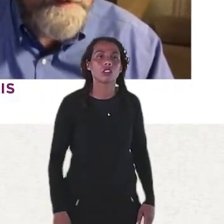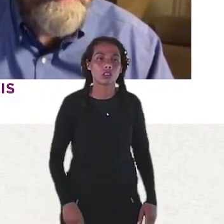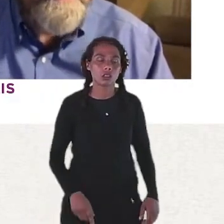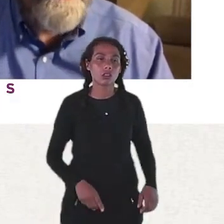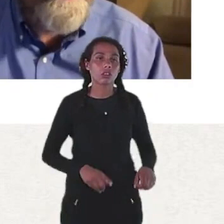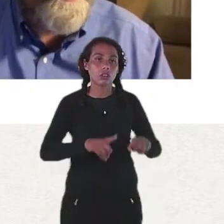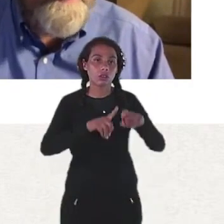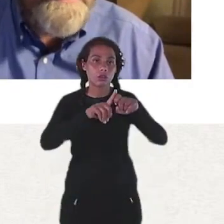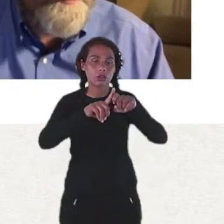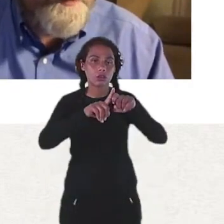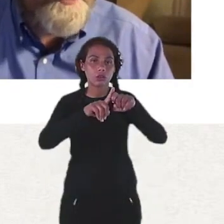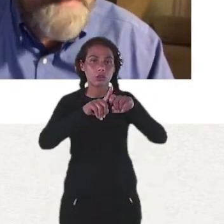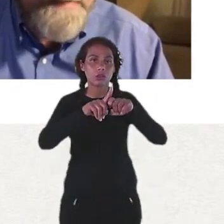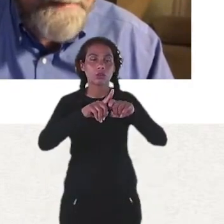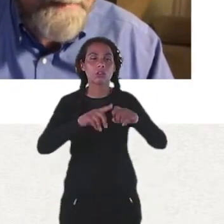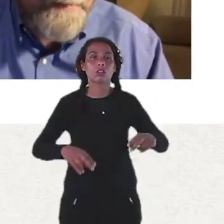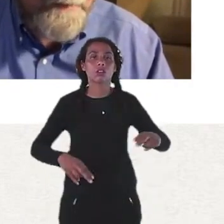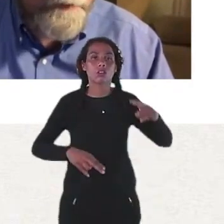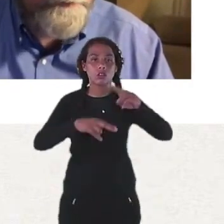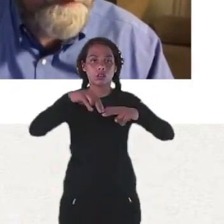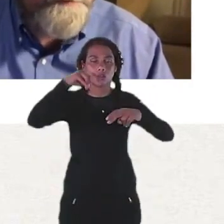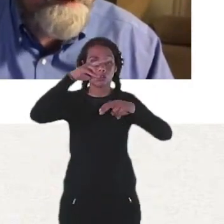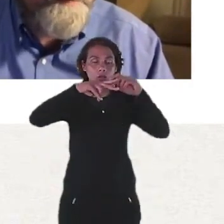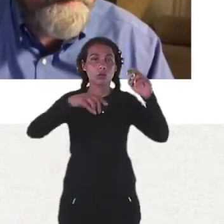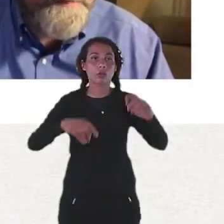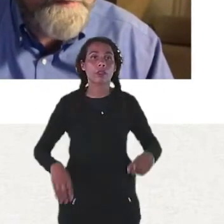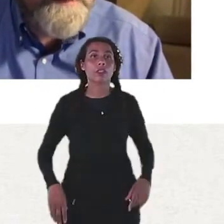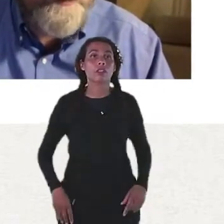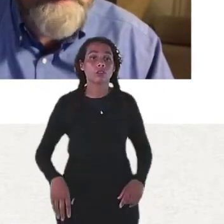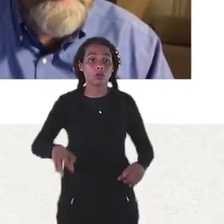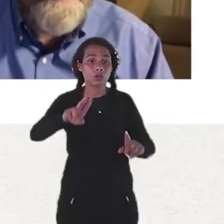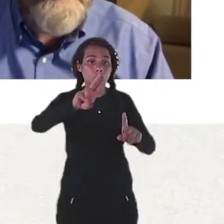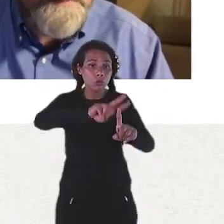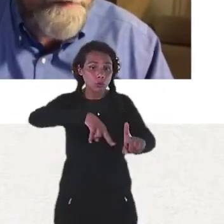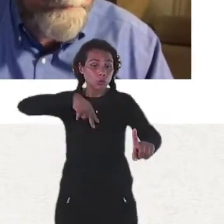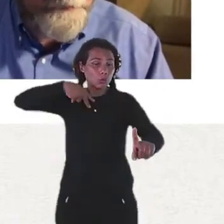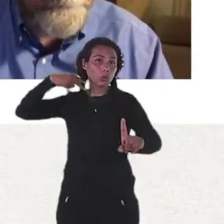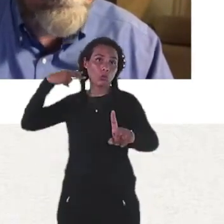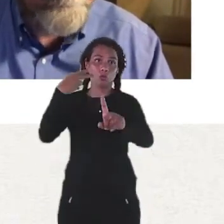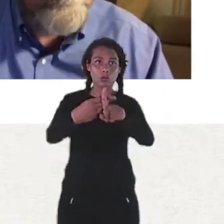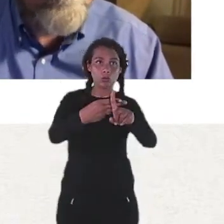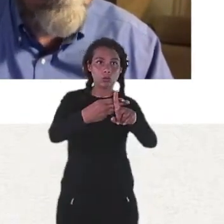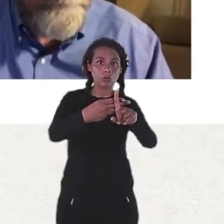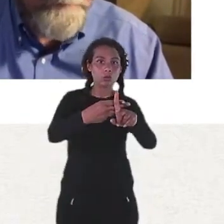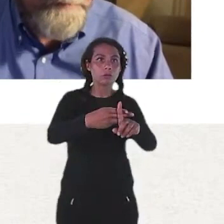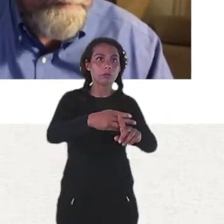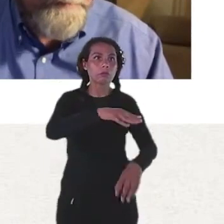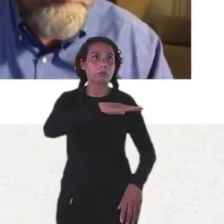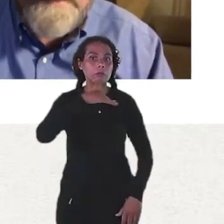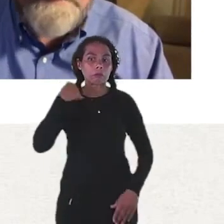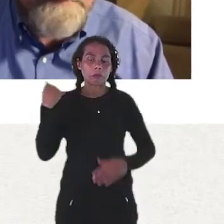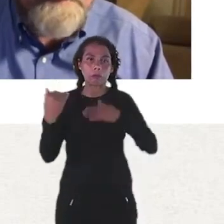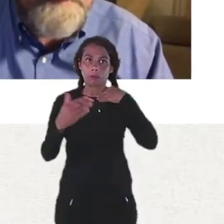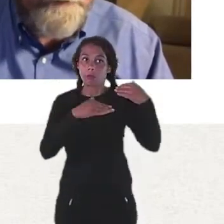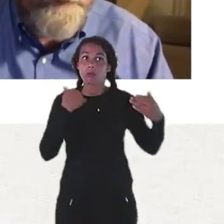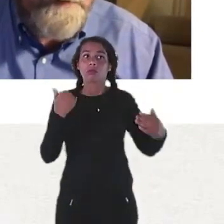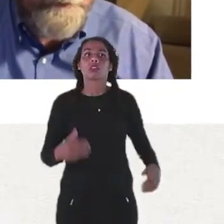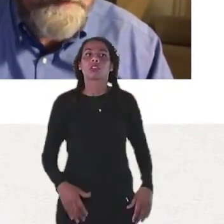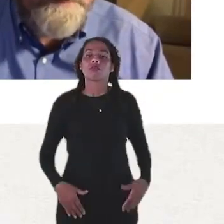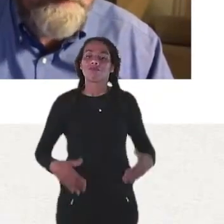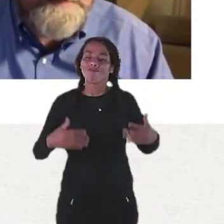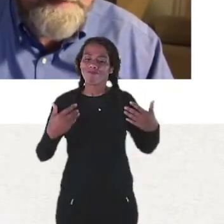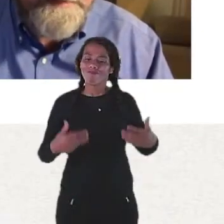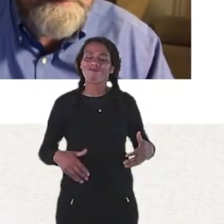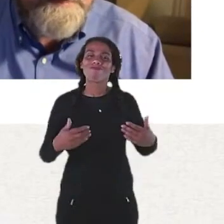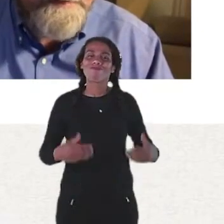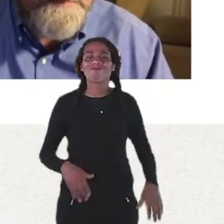desse ano, nós multiplicamos por 10 o número de vítimas fatais, 50 para 500 mil. E nada está sendo